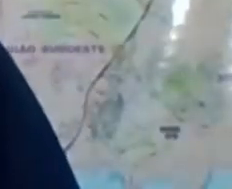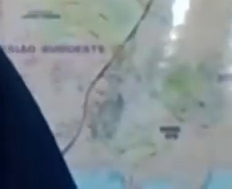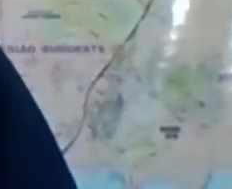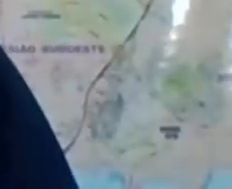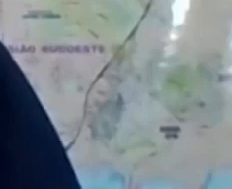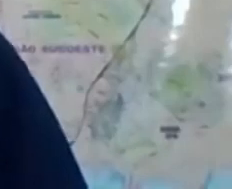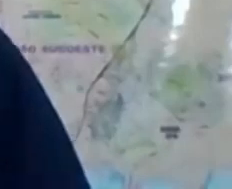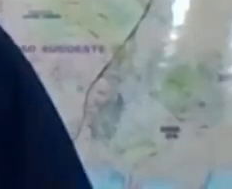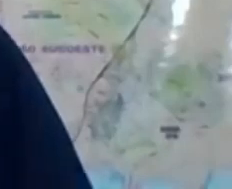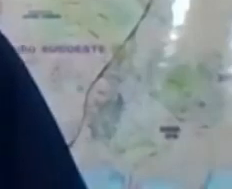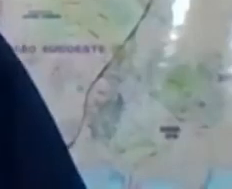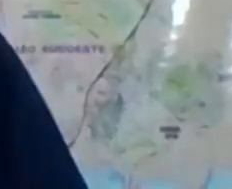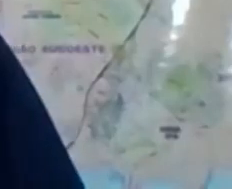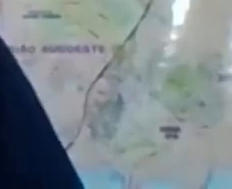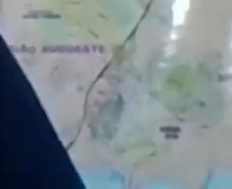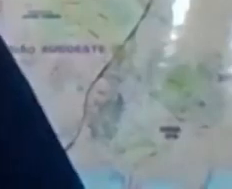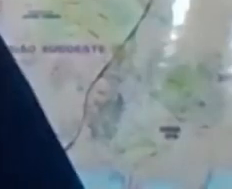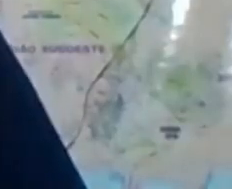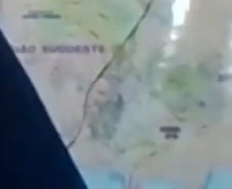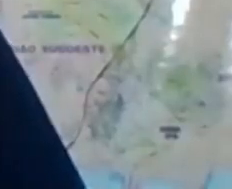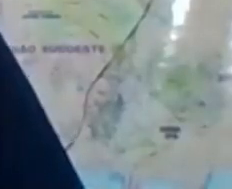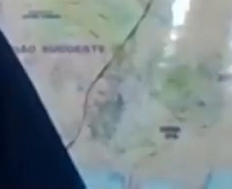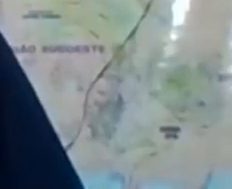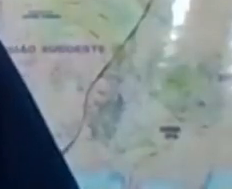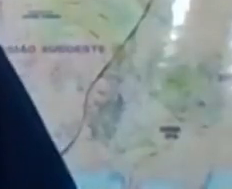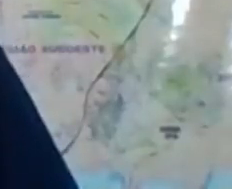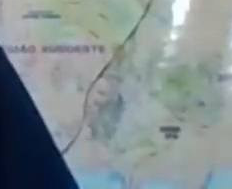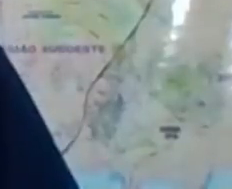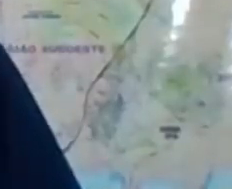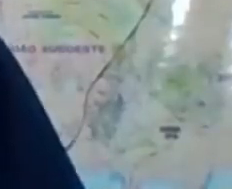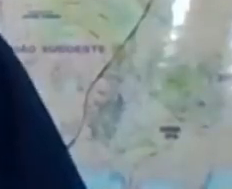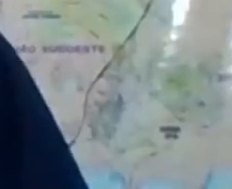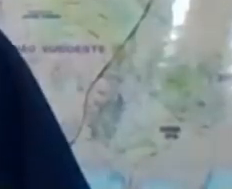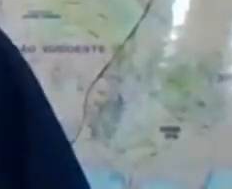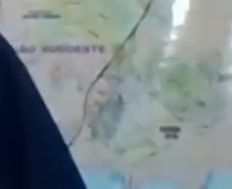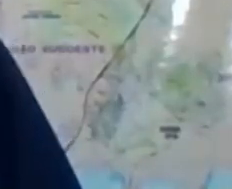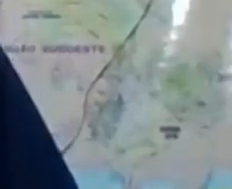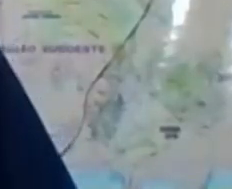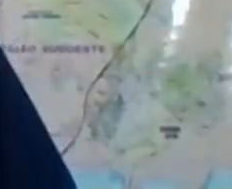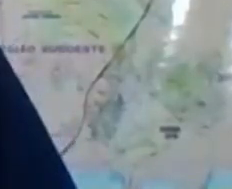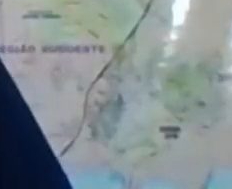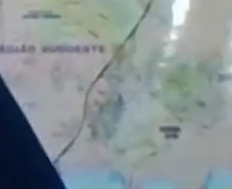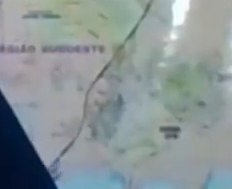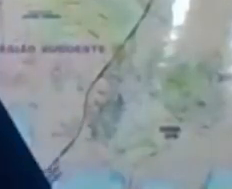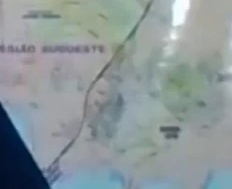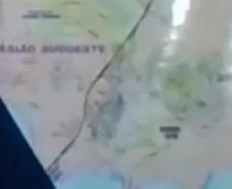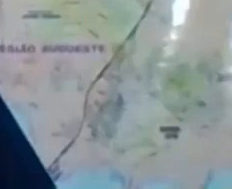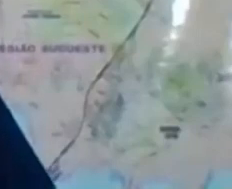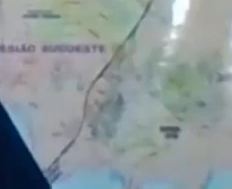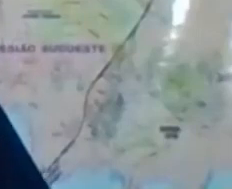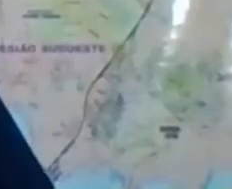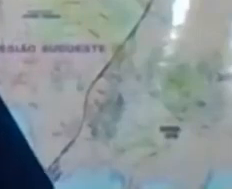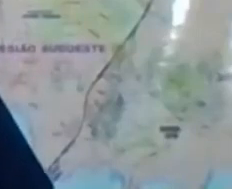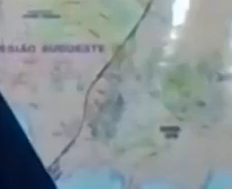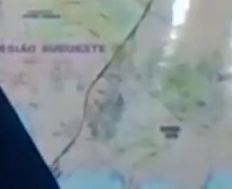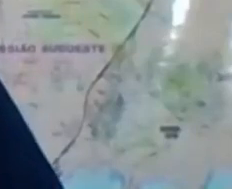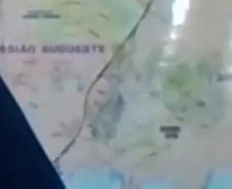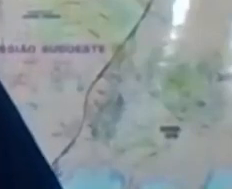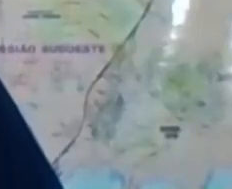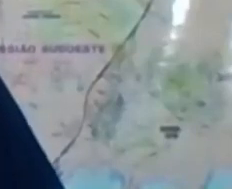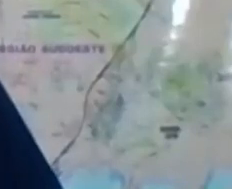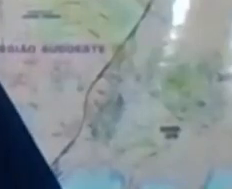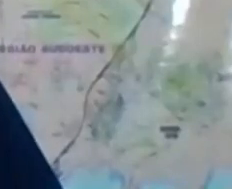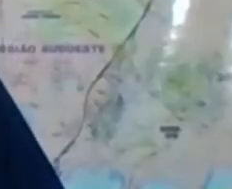passe essencialmente pelo diálogo e pelo protagonismo da população.